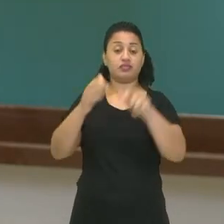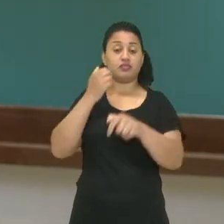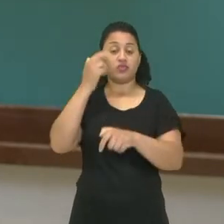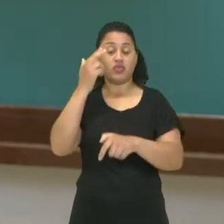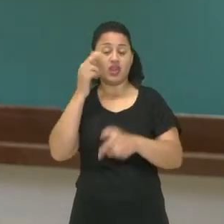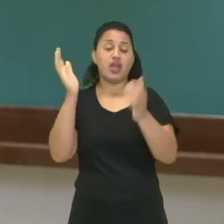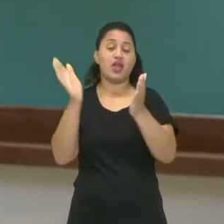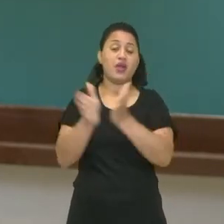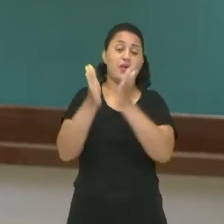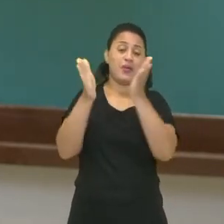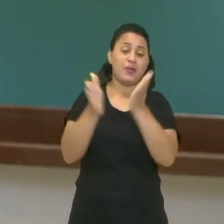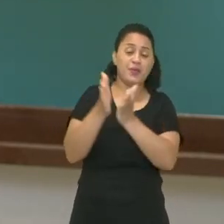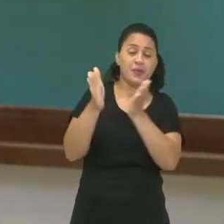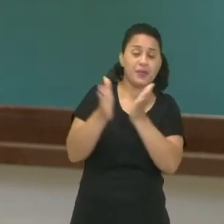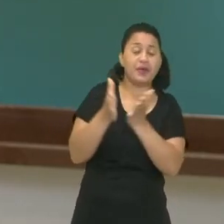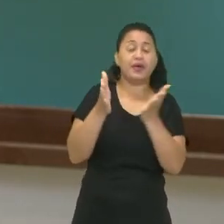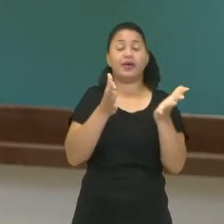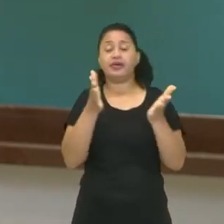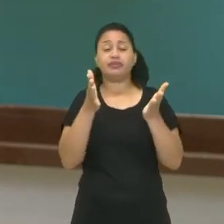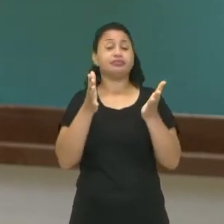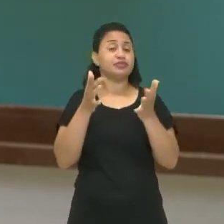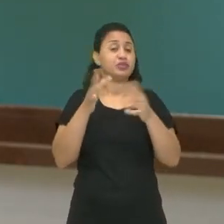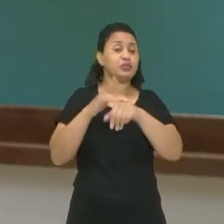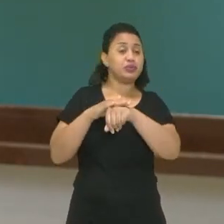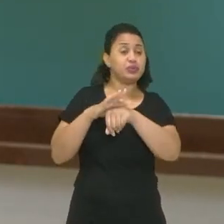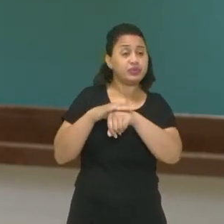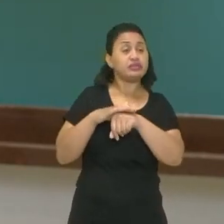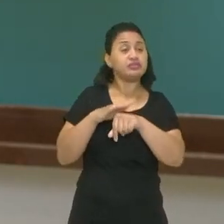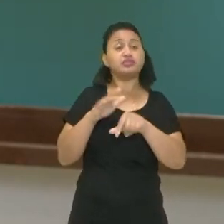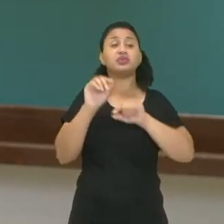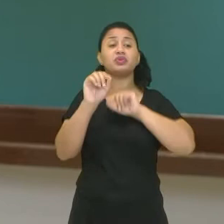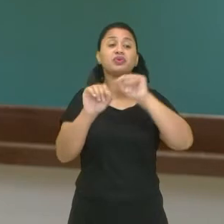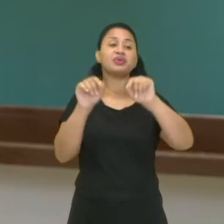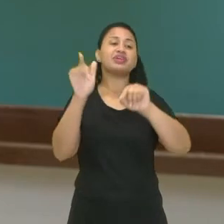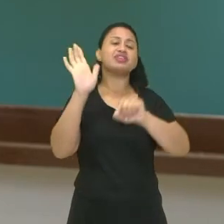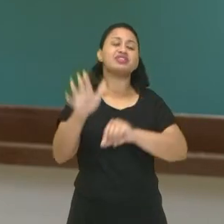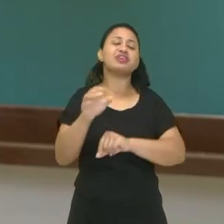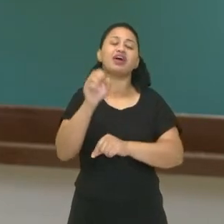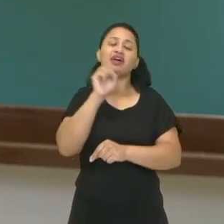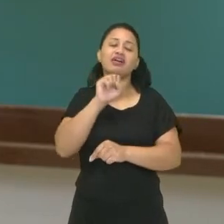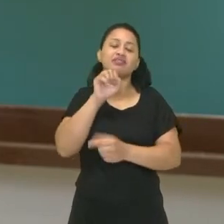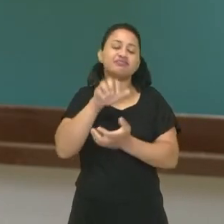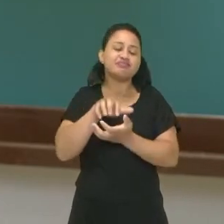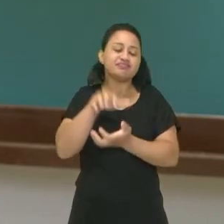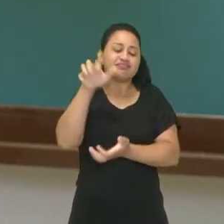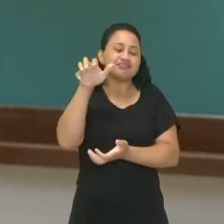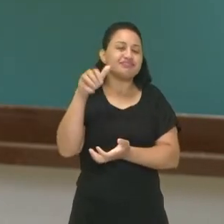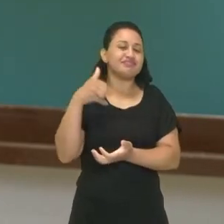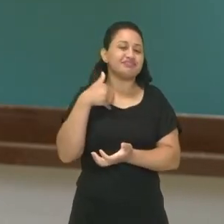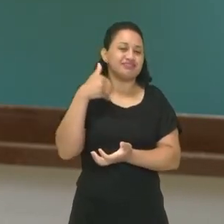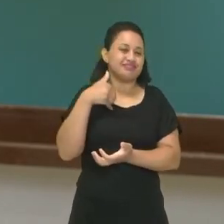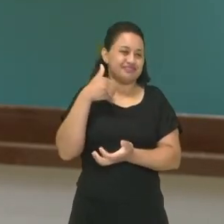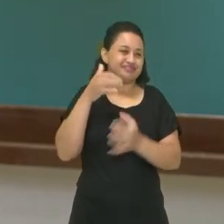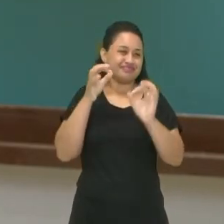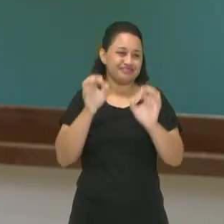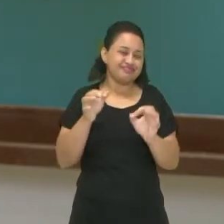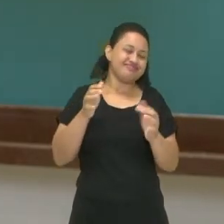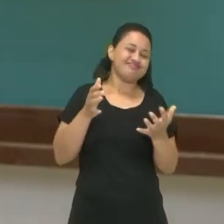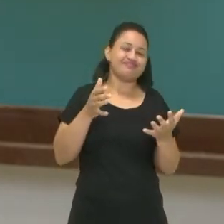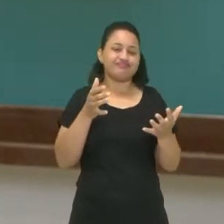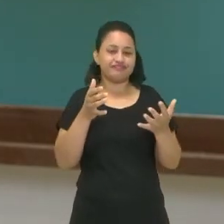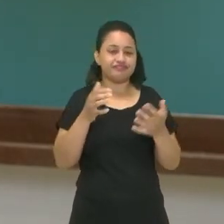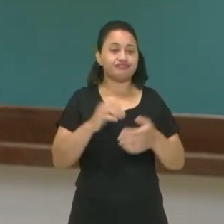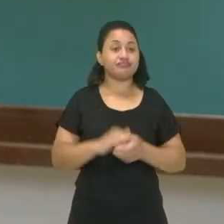pobre, fatigado e doente, de olhos dúbios, no sentido de já idoso, vacilante. E aqui agora